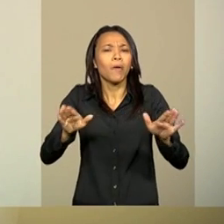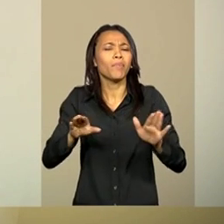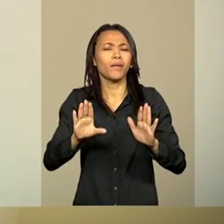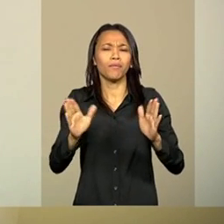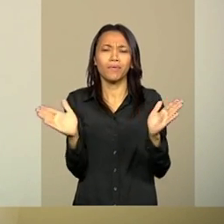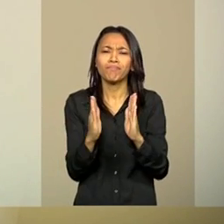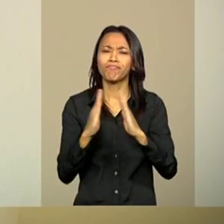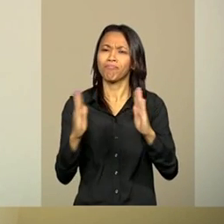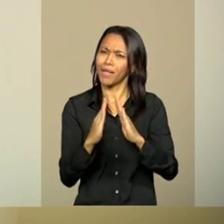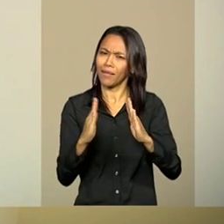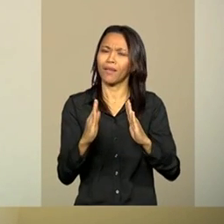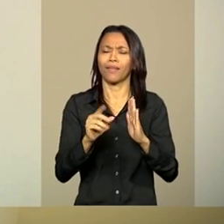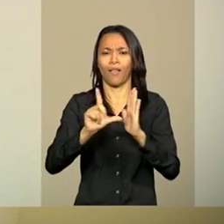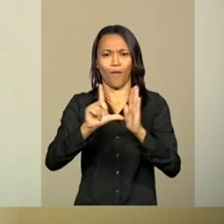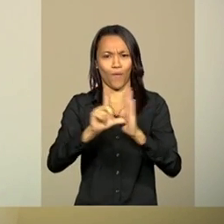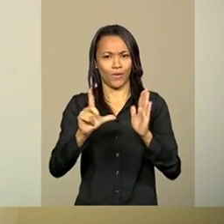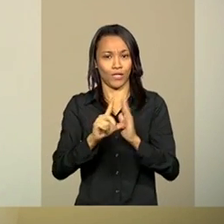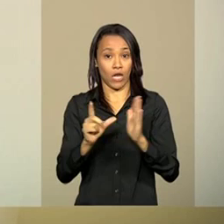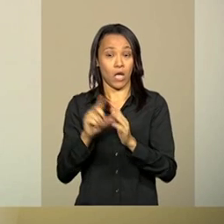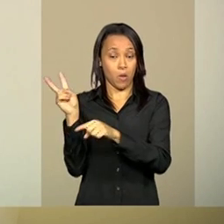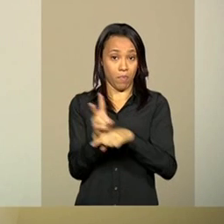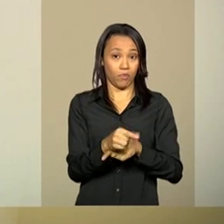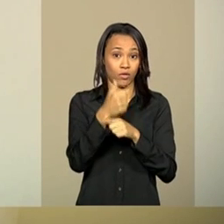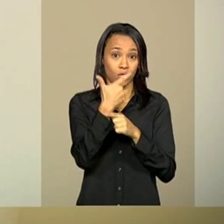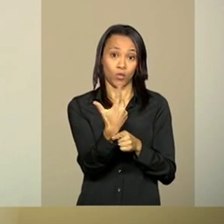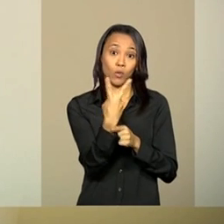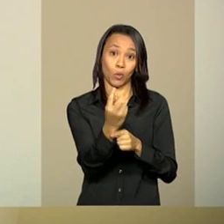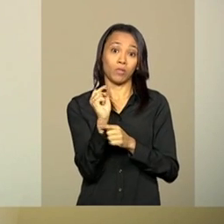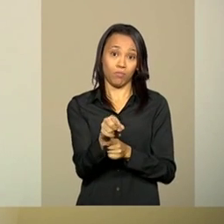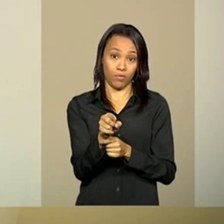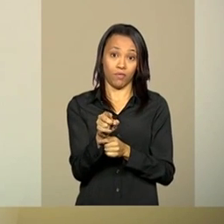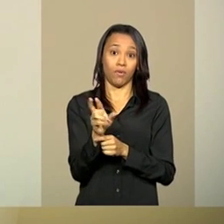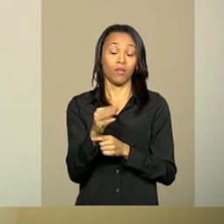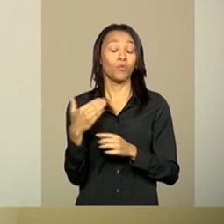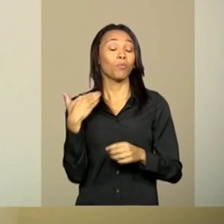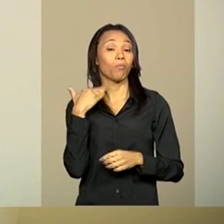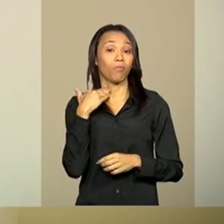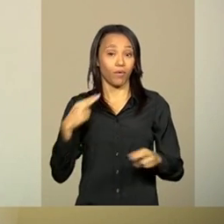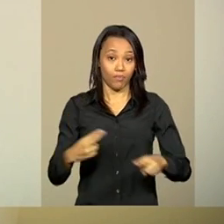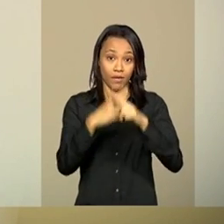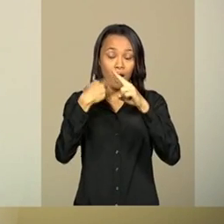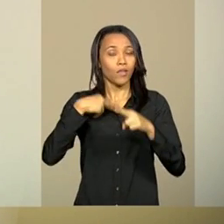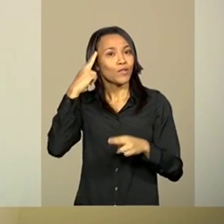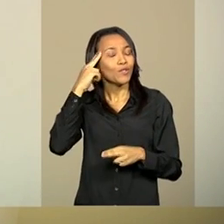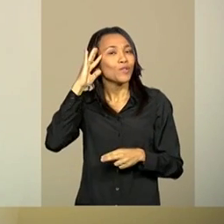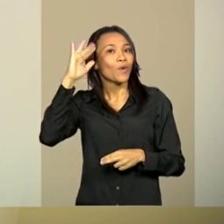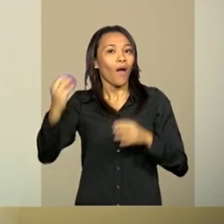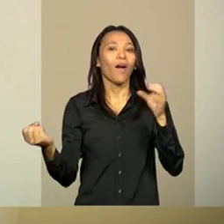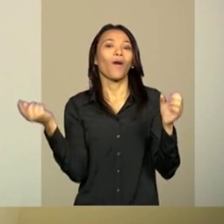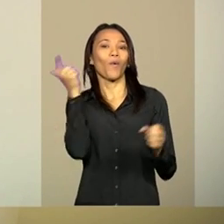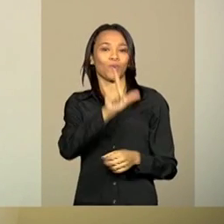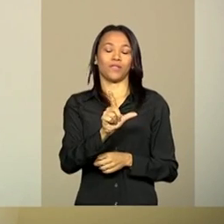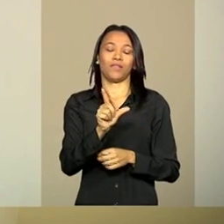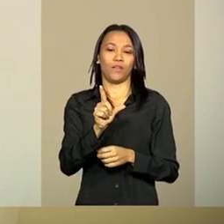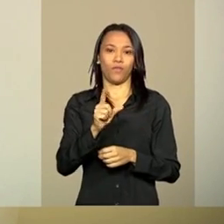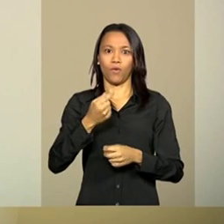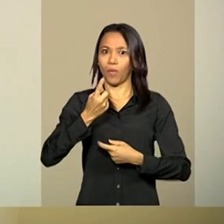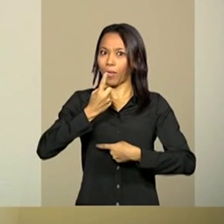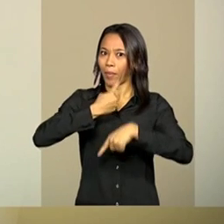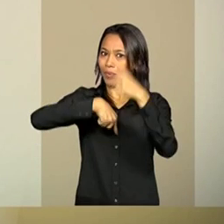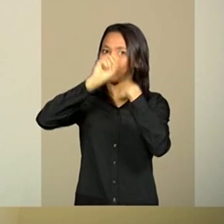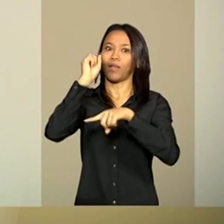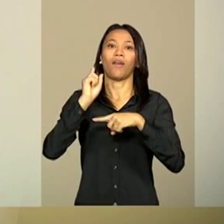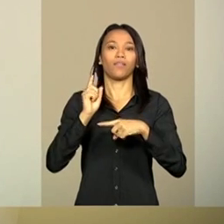empréstimo de 2 mil reais na caixa econômica ela montou a tão sonhada loja o sucesso foi grande luciano